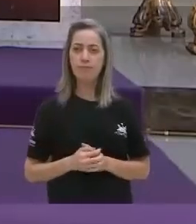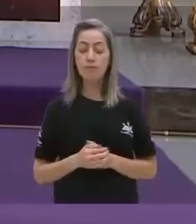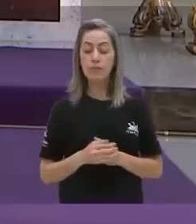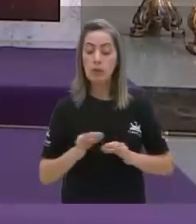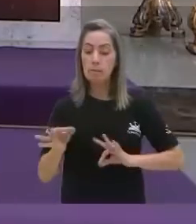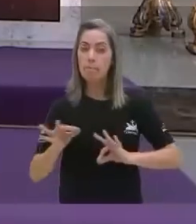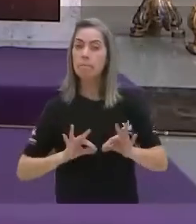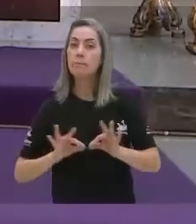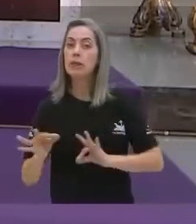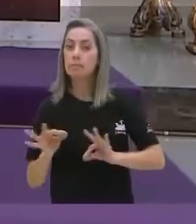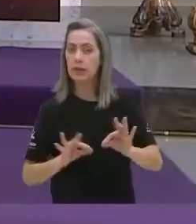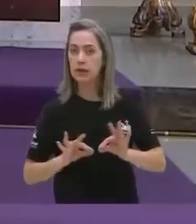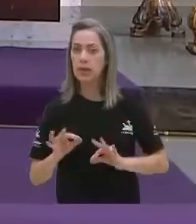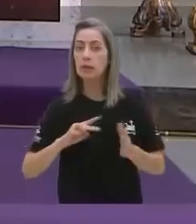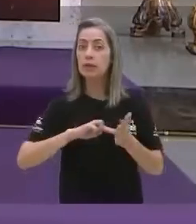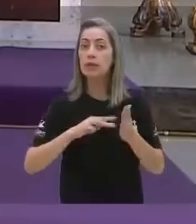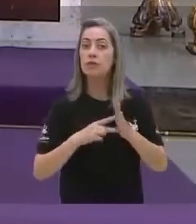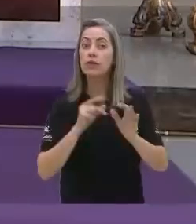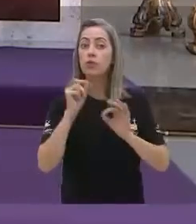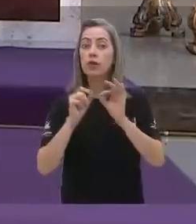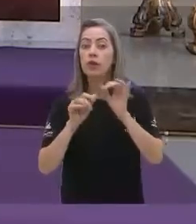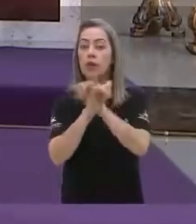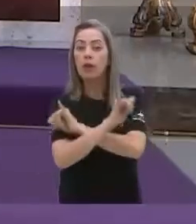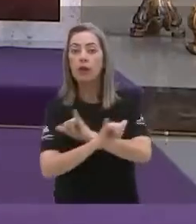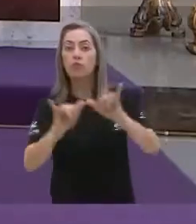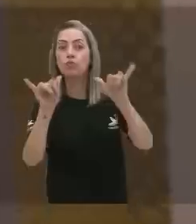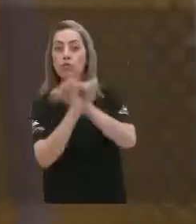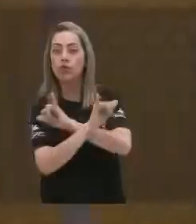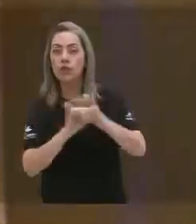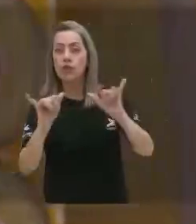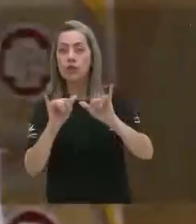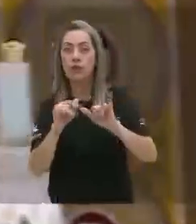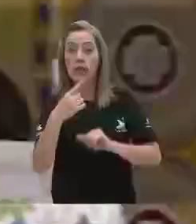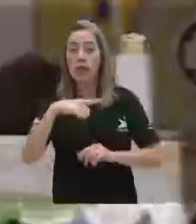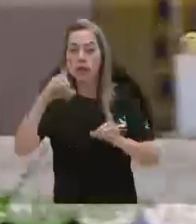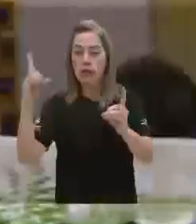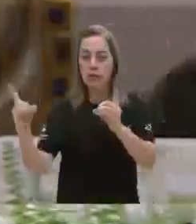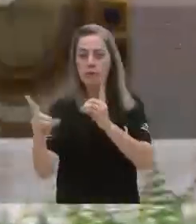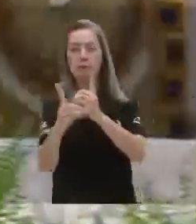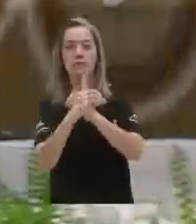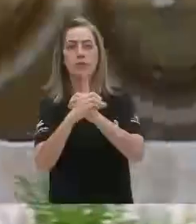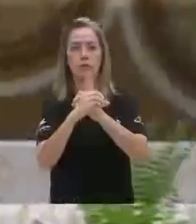Preparar significa anunciar, ir à frente.